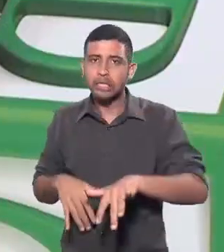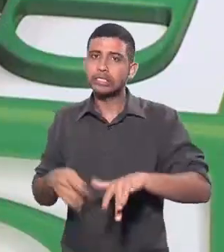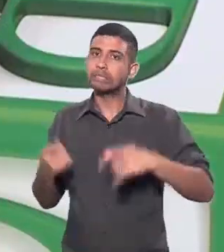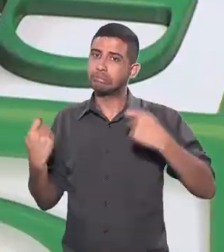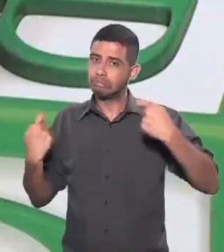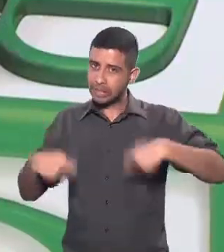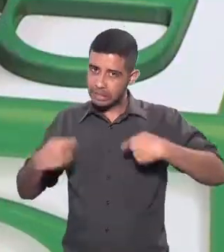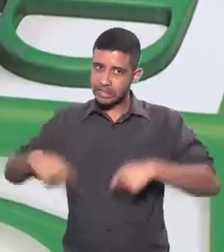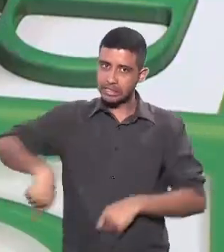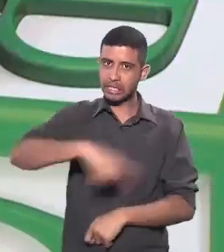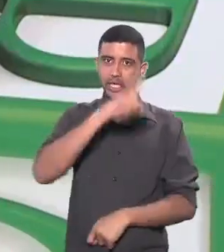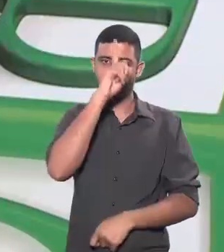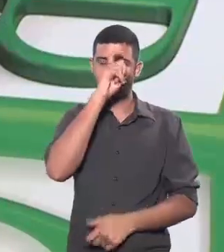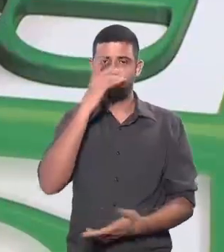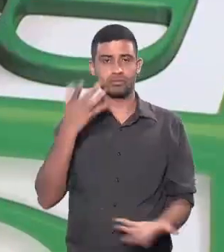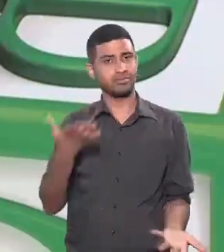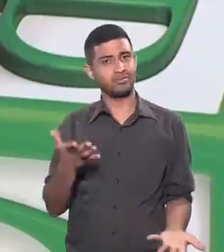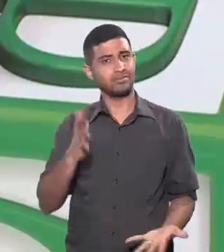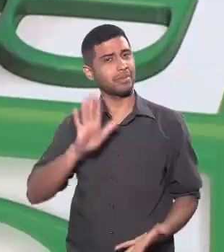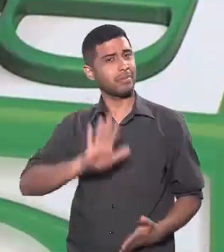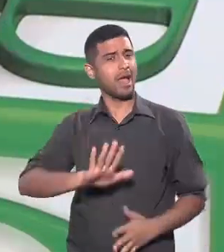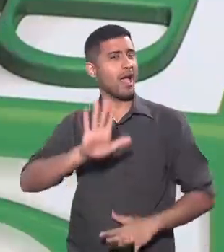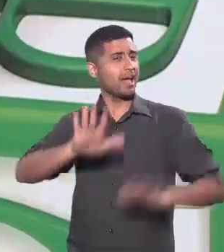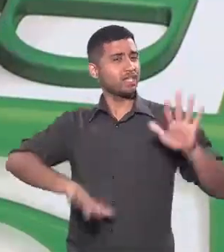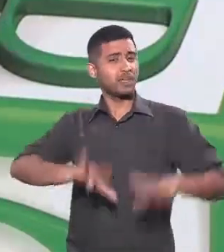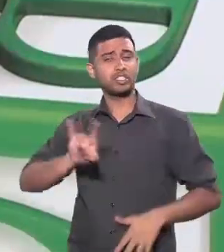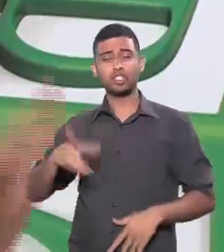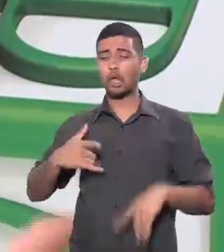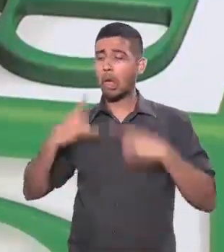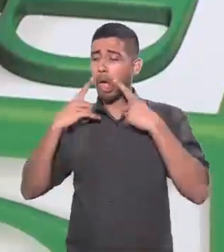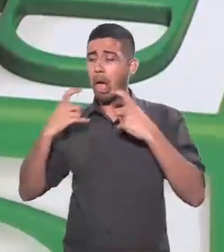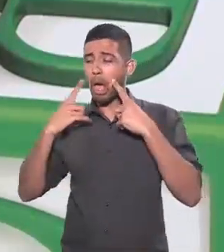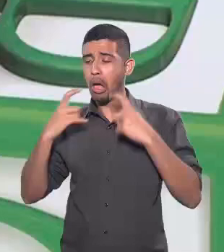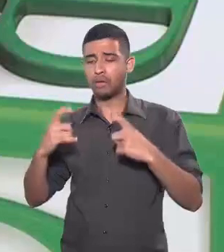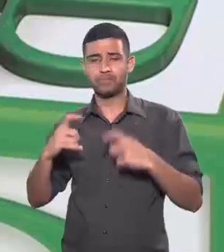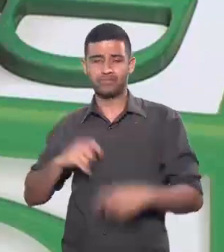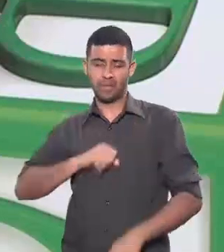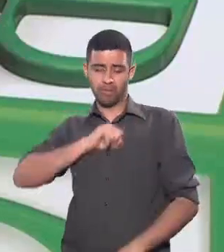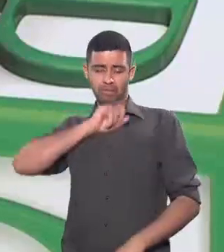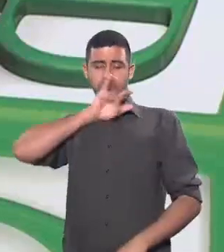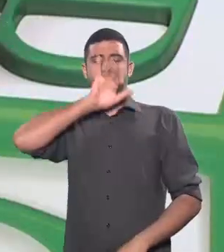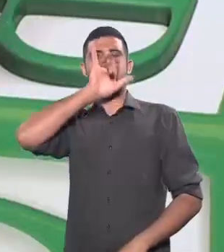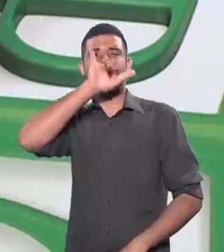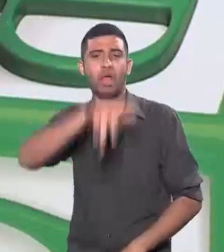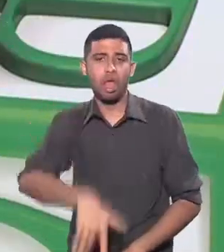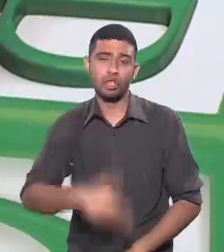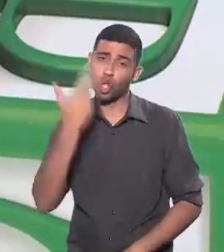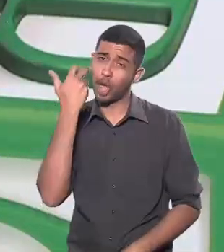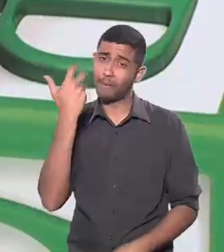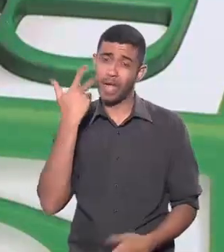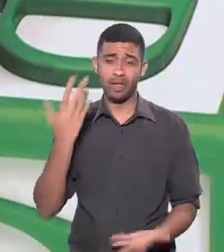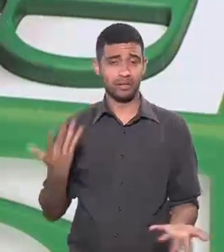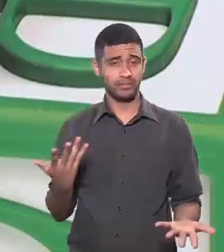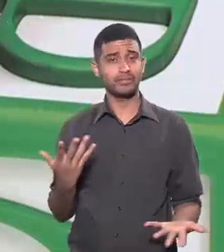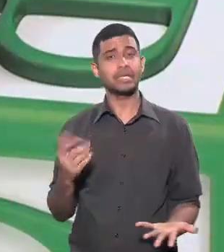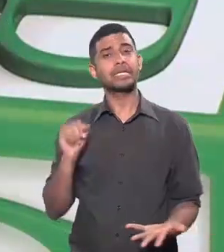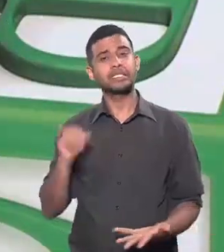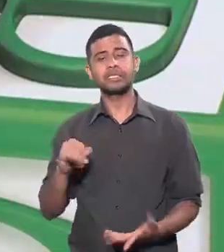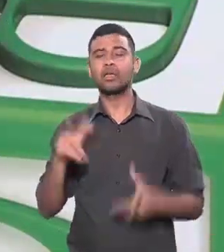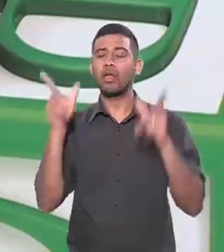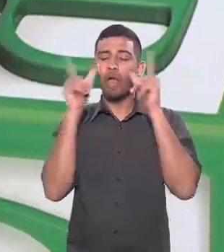de alarme para ir para o hospital. Perfeito. Mas, às vezes, só da criança chorar naquele momento, ela já vomita. Se a criança,